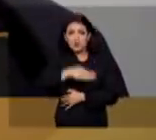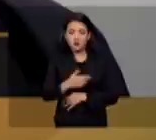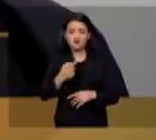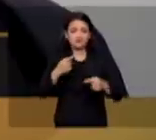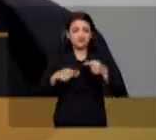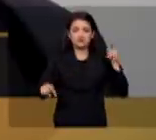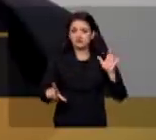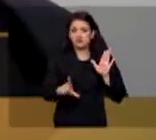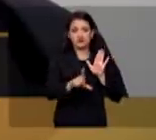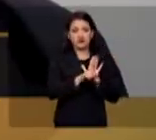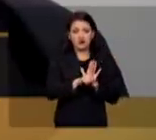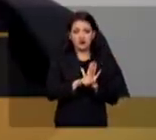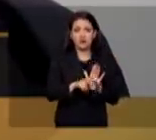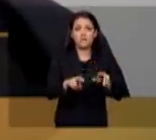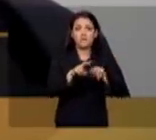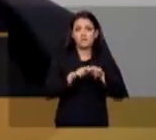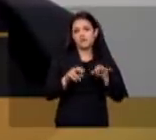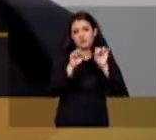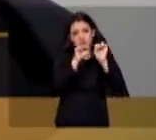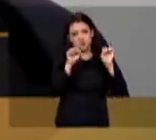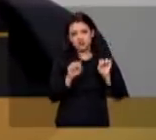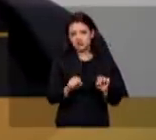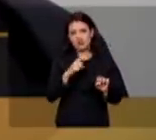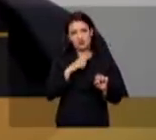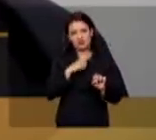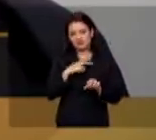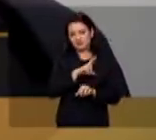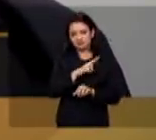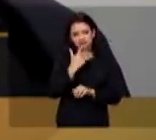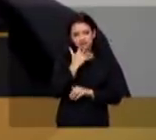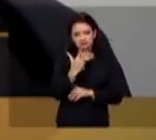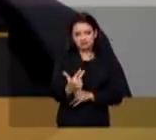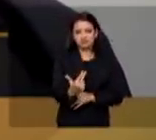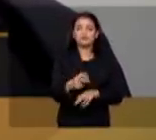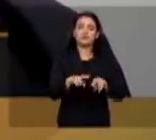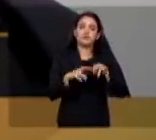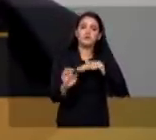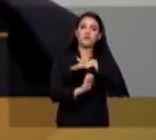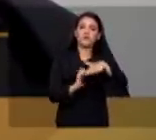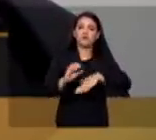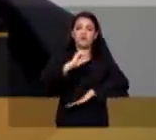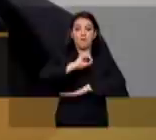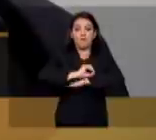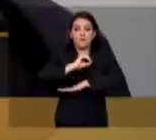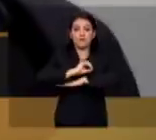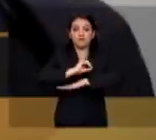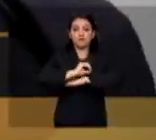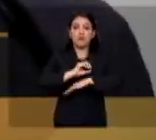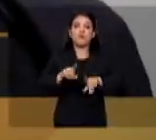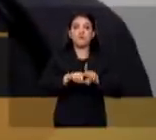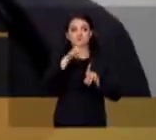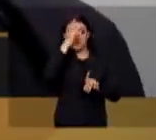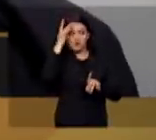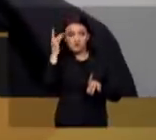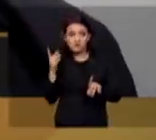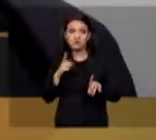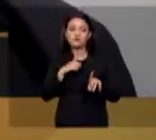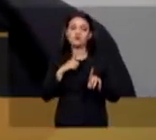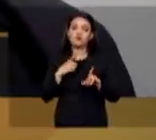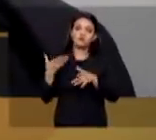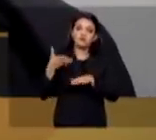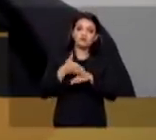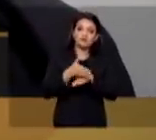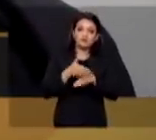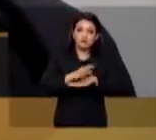sistema MyWeb Day e Droysus pela empresa Odebrecht e pessoas a ela